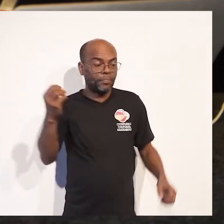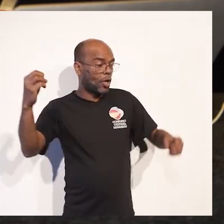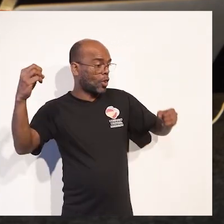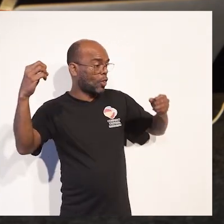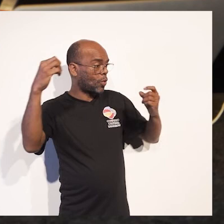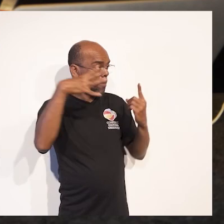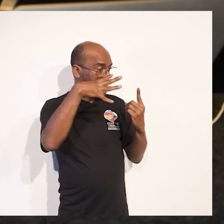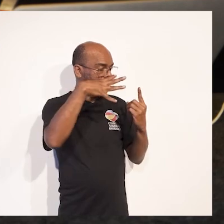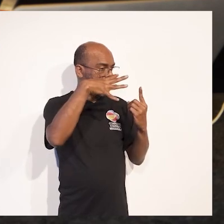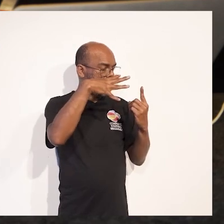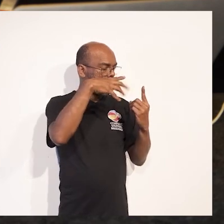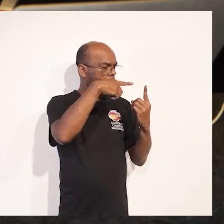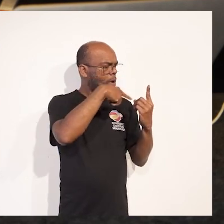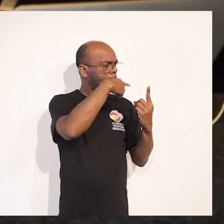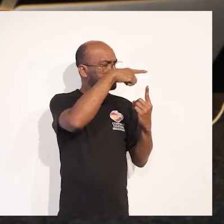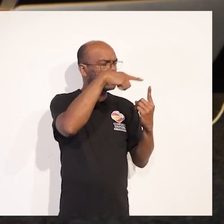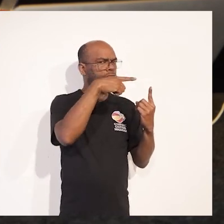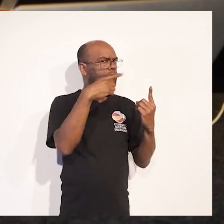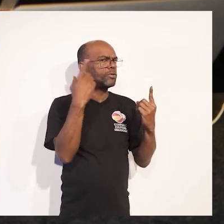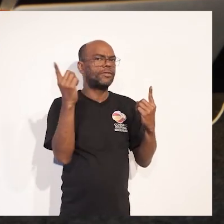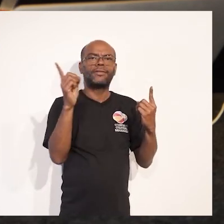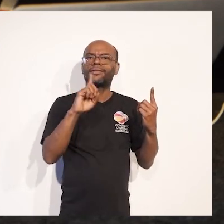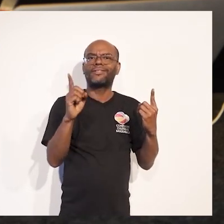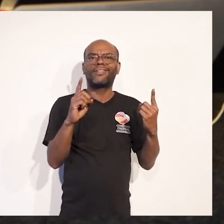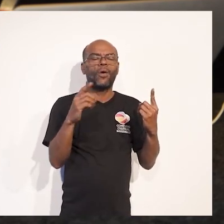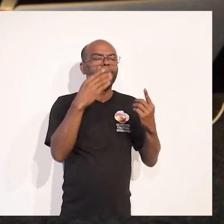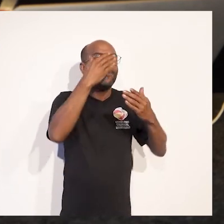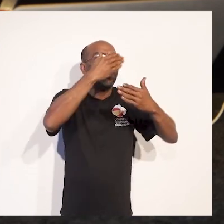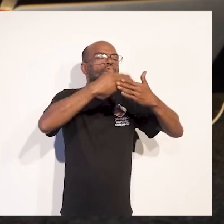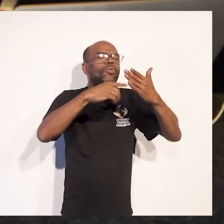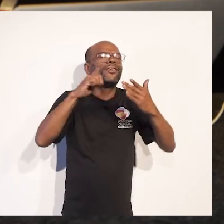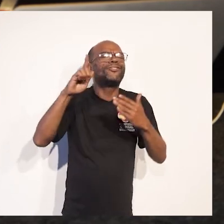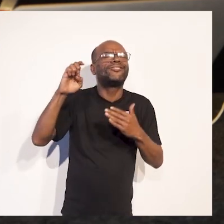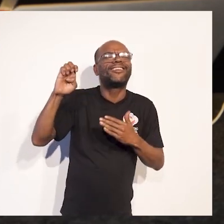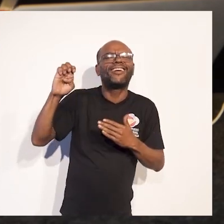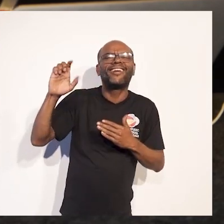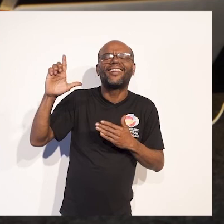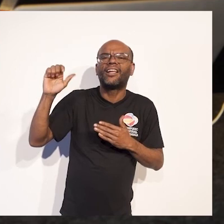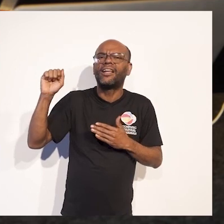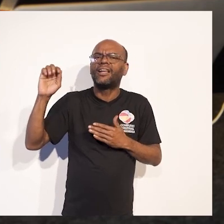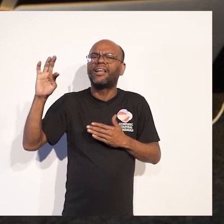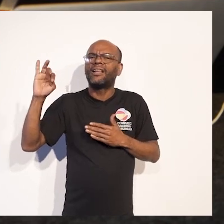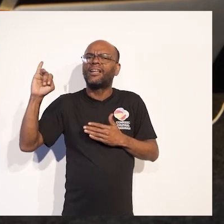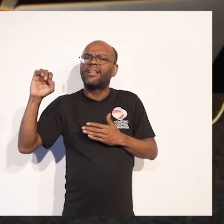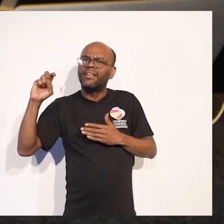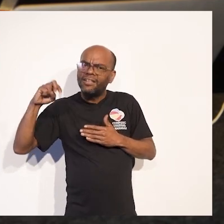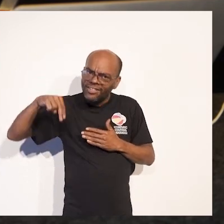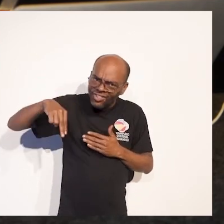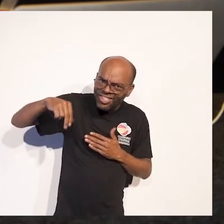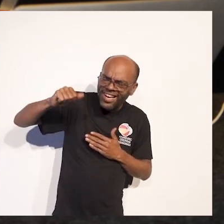iluminar um objeto vermelho, não utilize uma gelatina ou um filtro de luz azul, porque ele vai bloquear todos